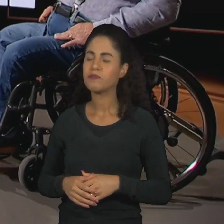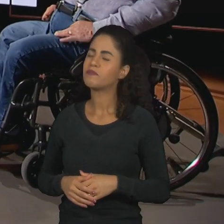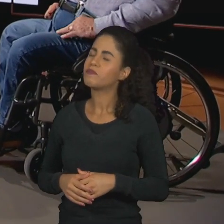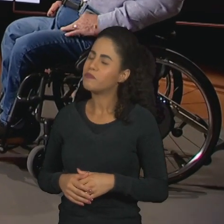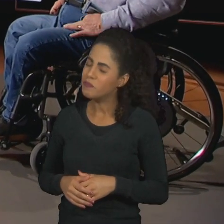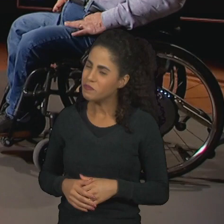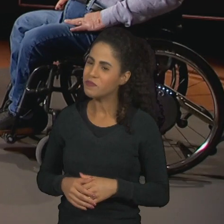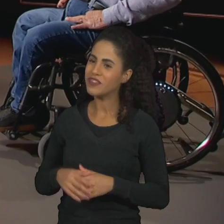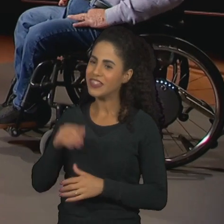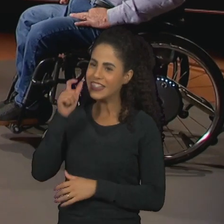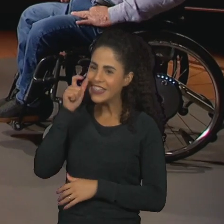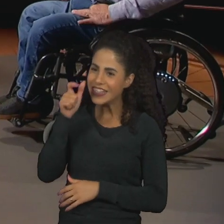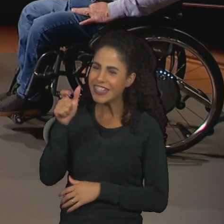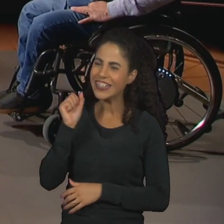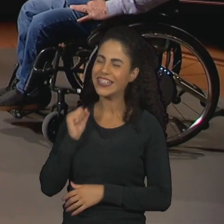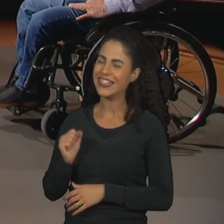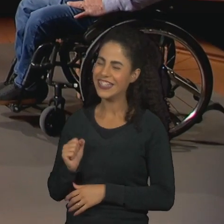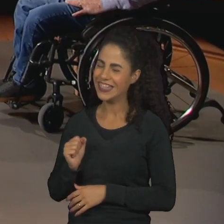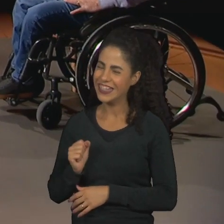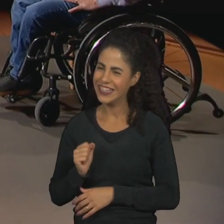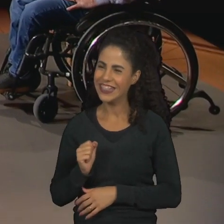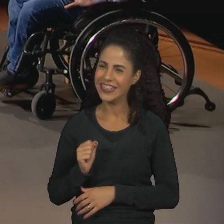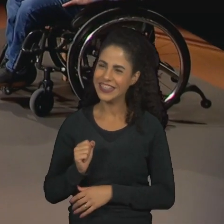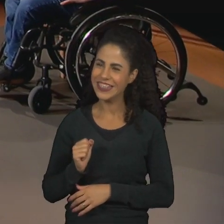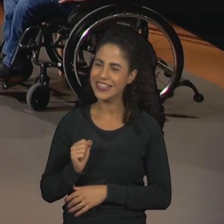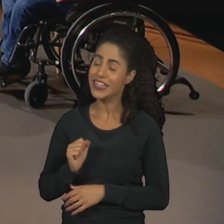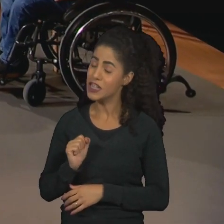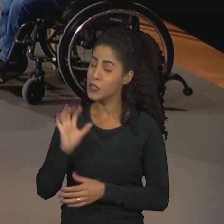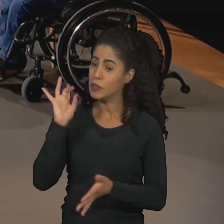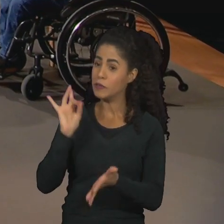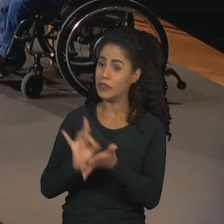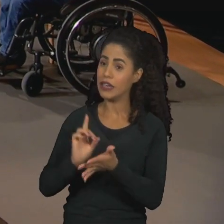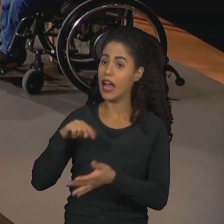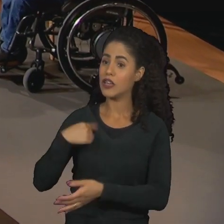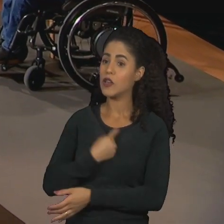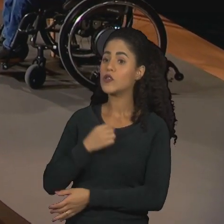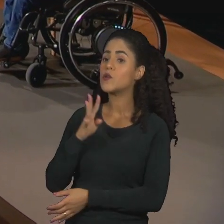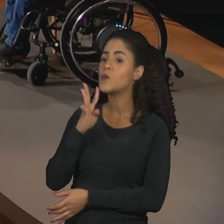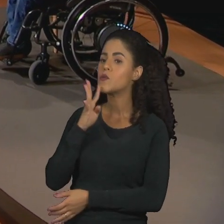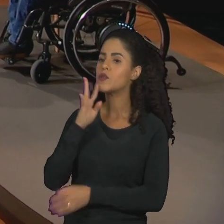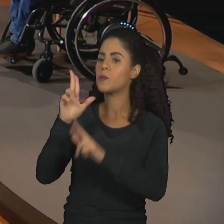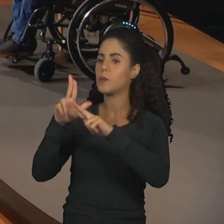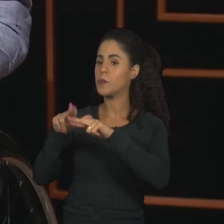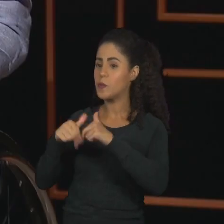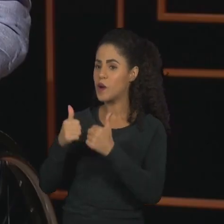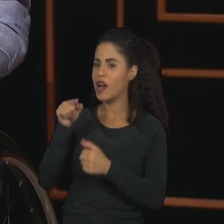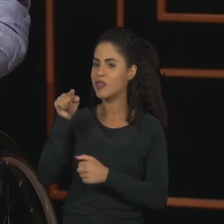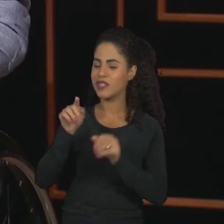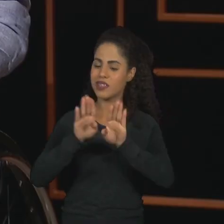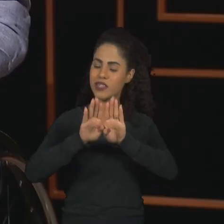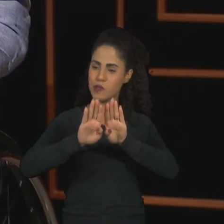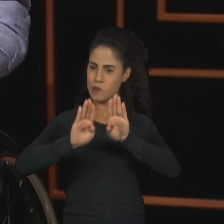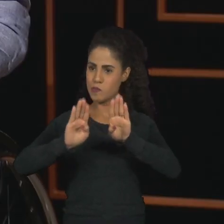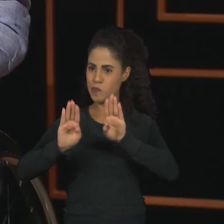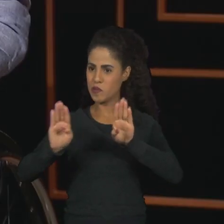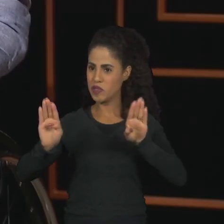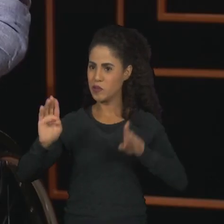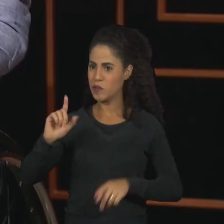Muito interessante o Petikov. Realmente, a gente se conheceu por causa dessa exposição